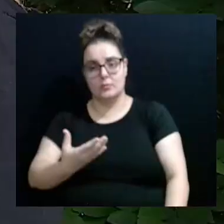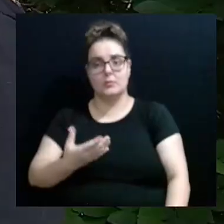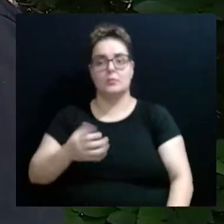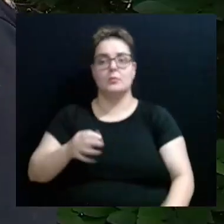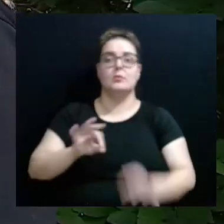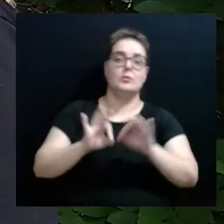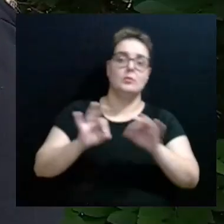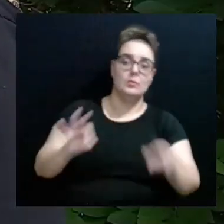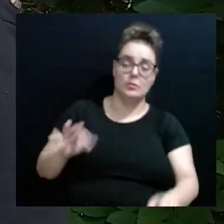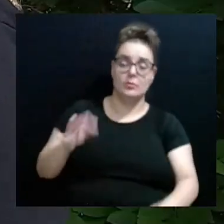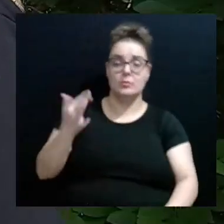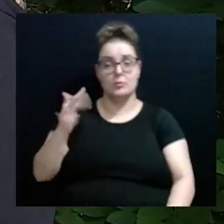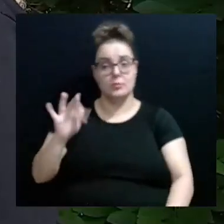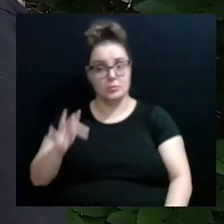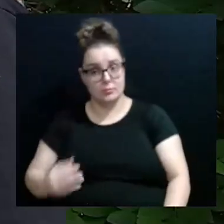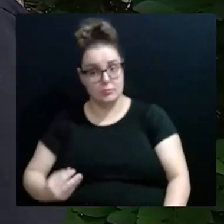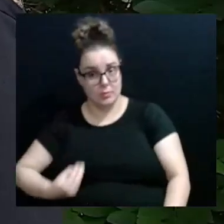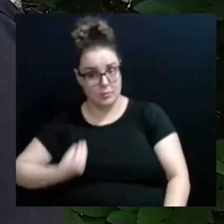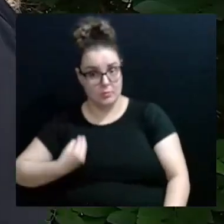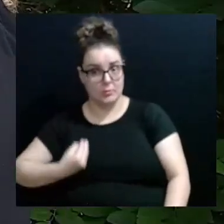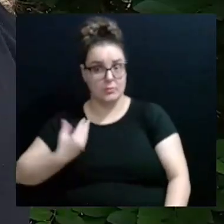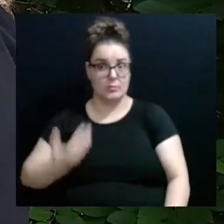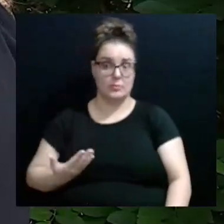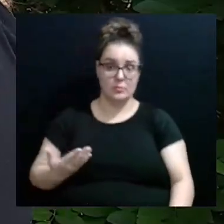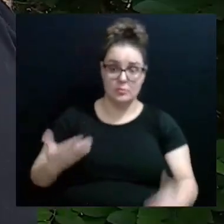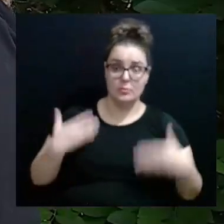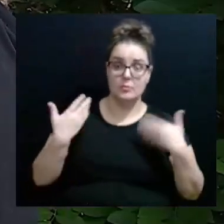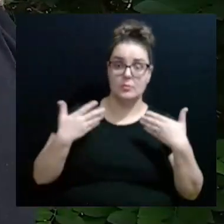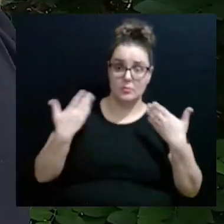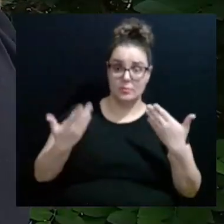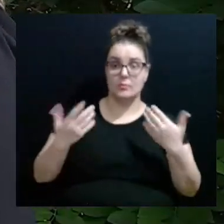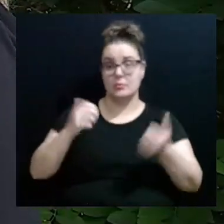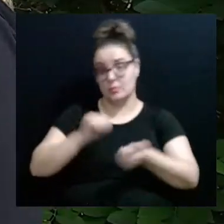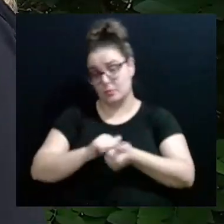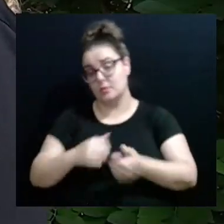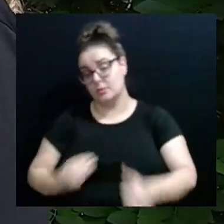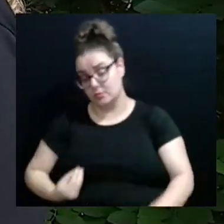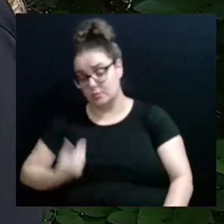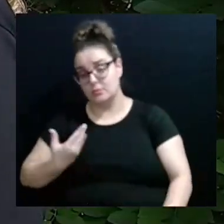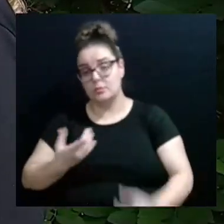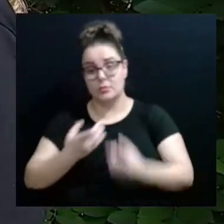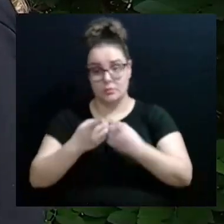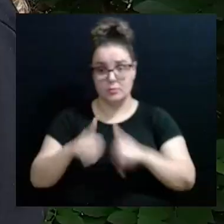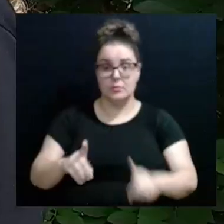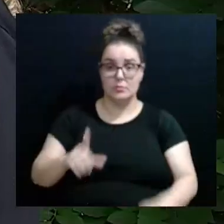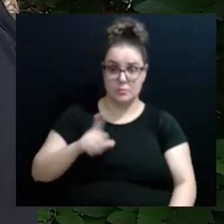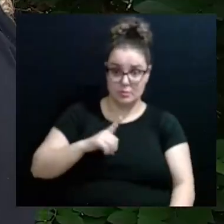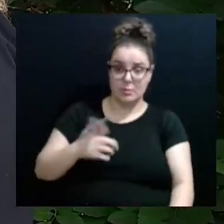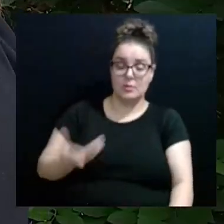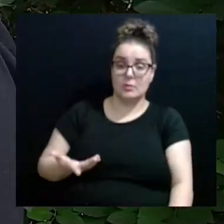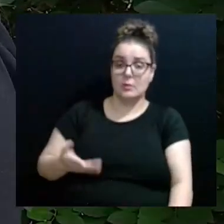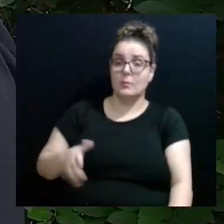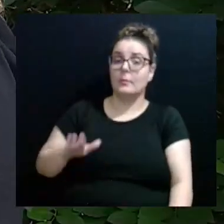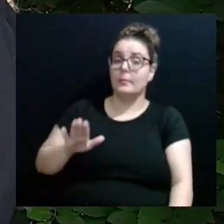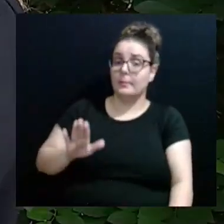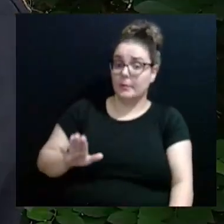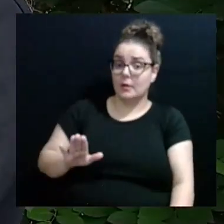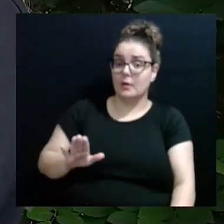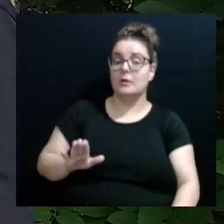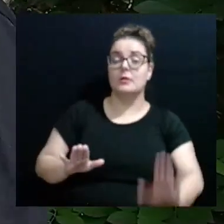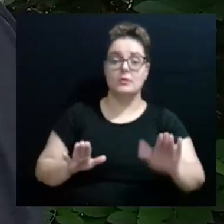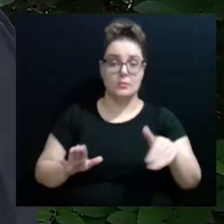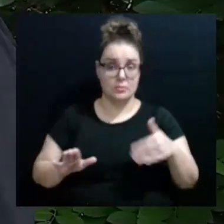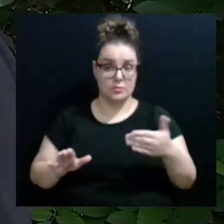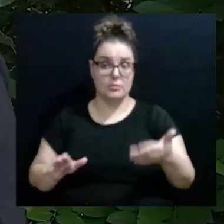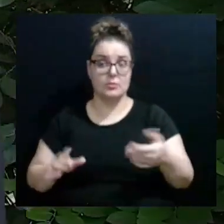vida alegre, feliz, né? Assim, com dignidade. Mas, quando a gente está fazendo uma